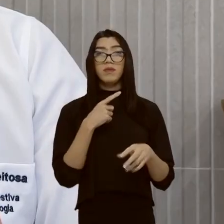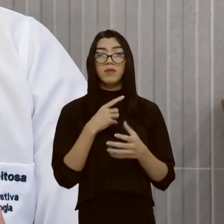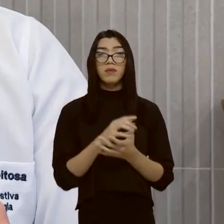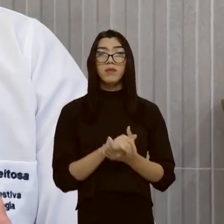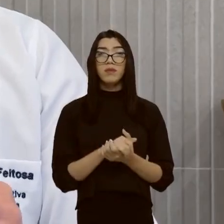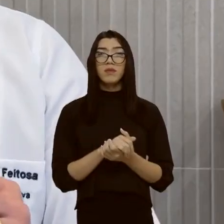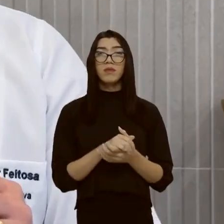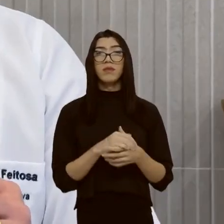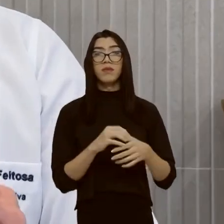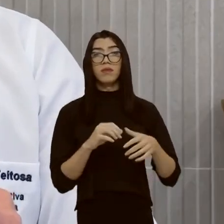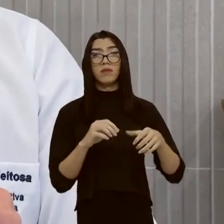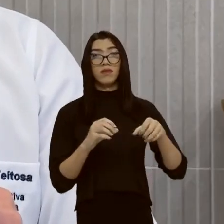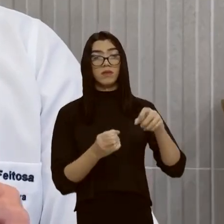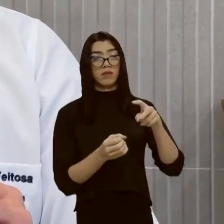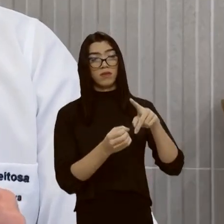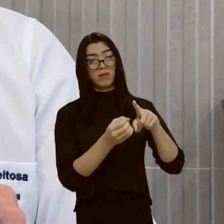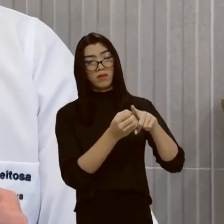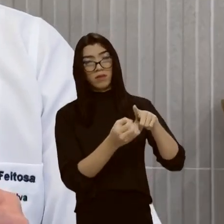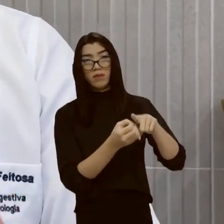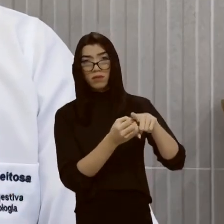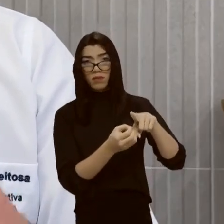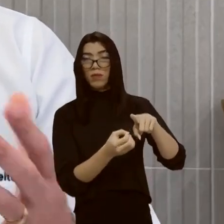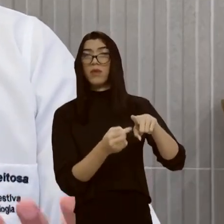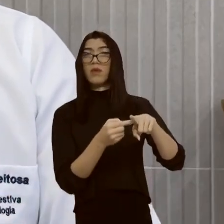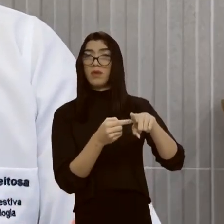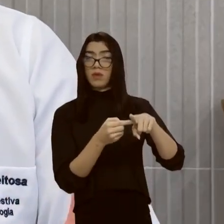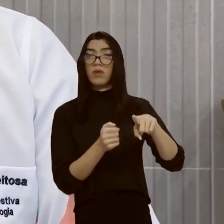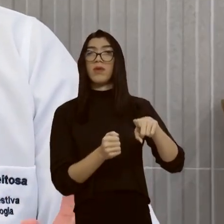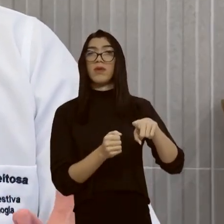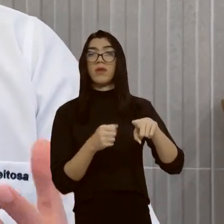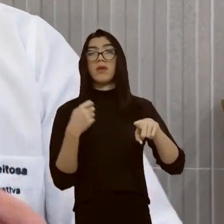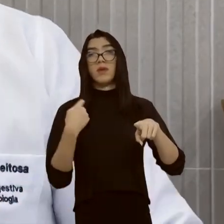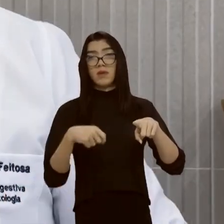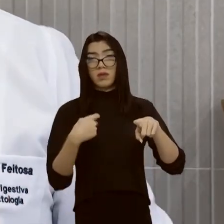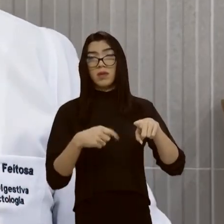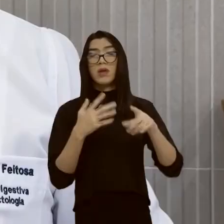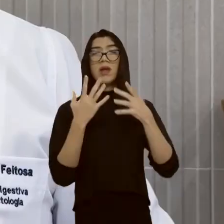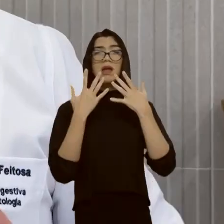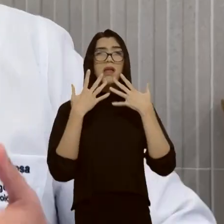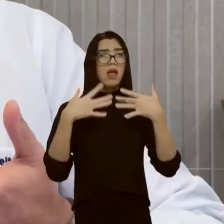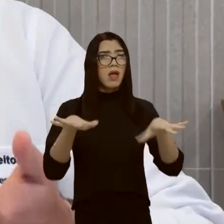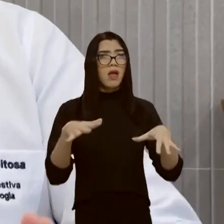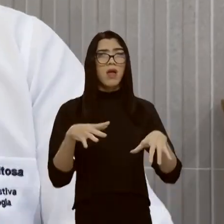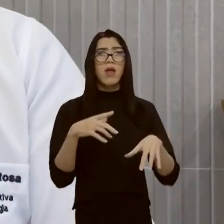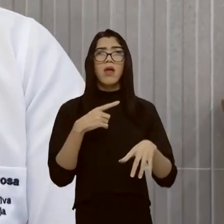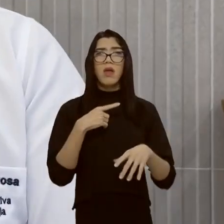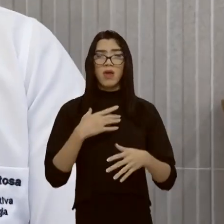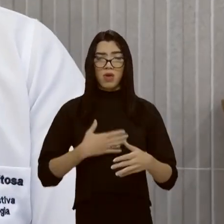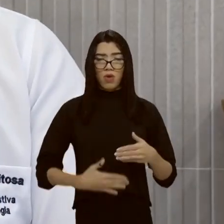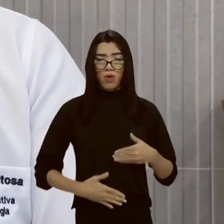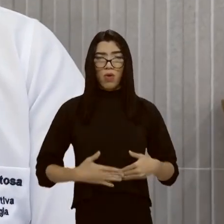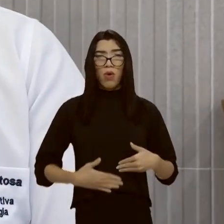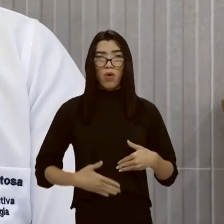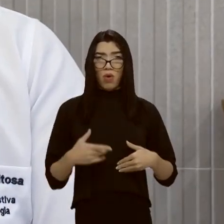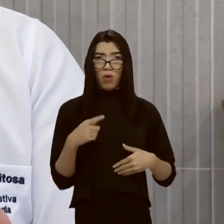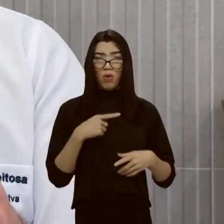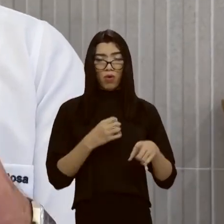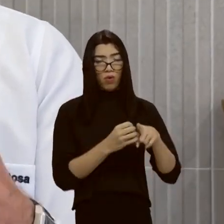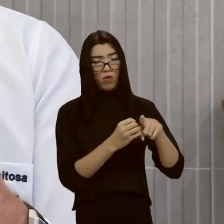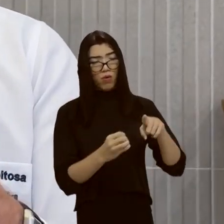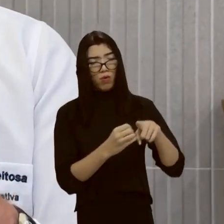da próstata para o testículo, ele precisa de uma passagem natural, de dentro do abdômen para o saco